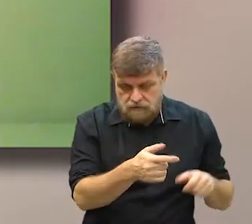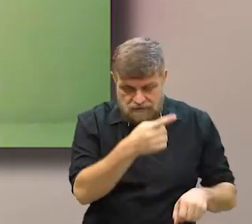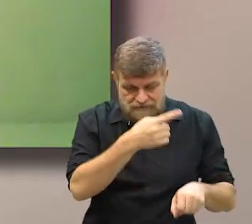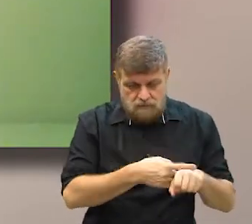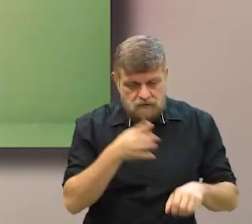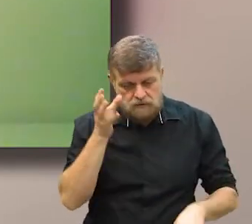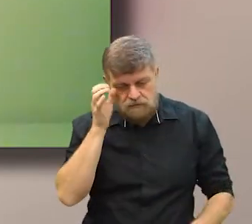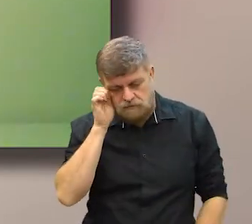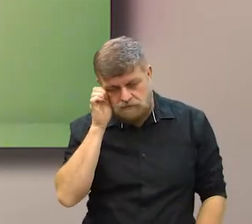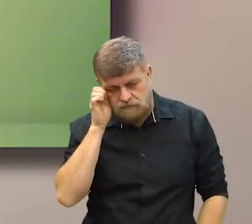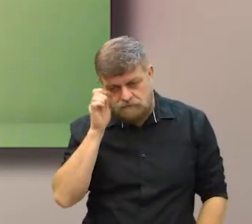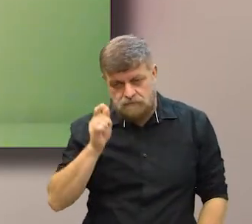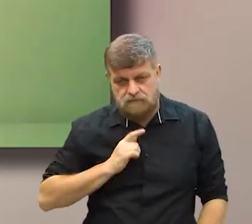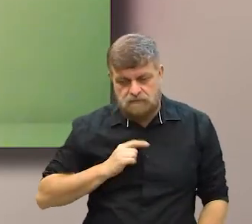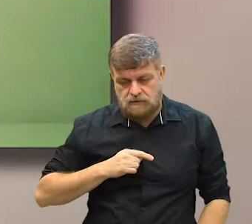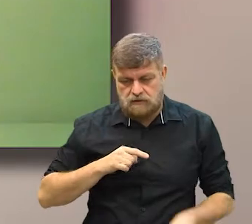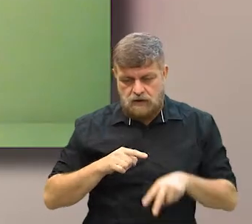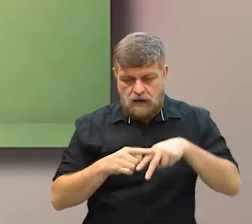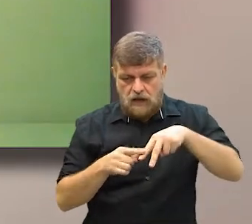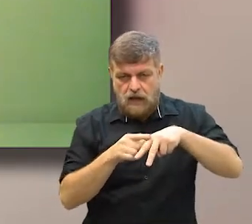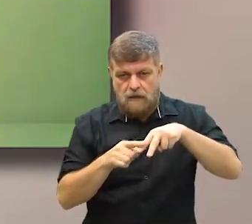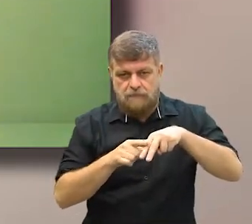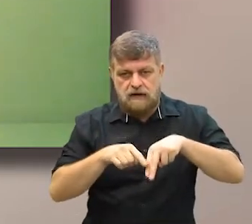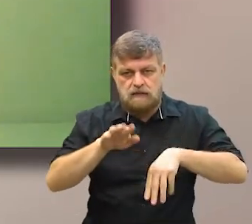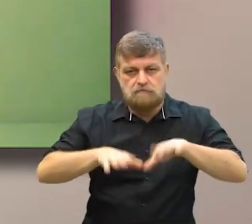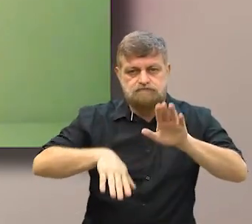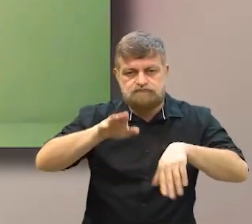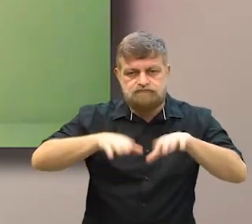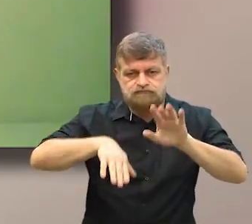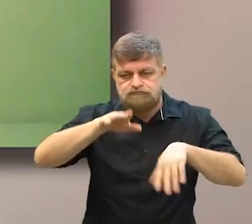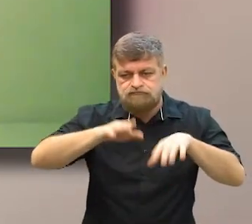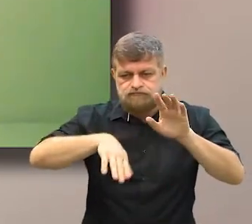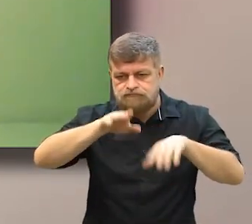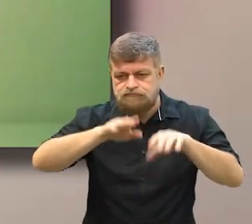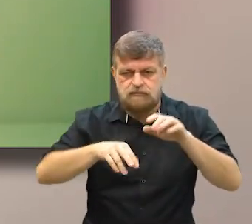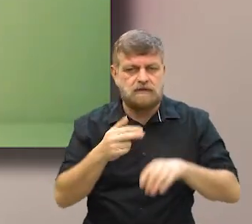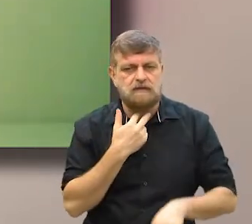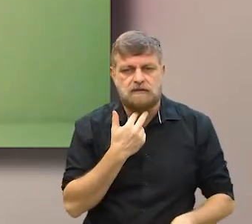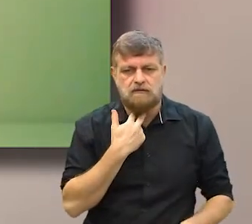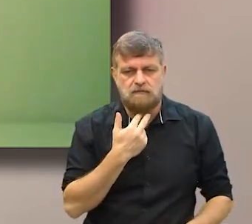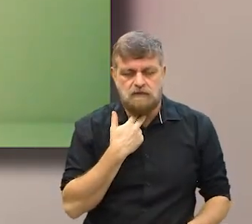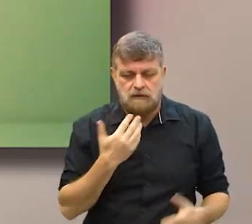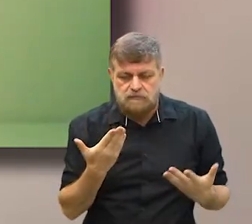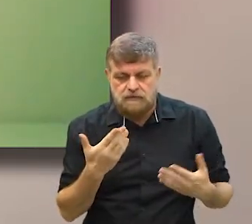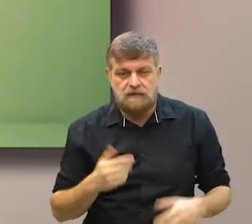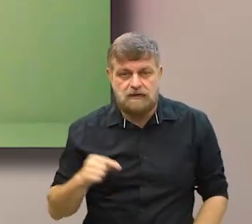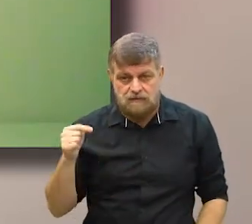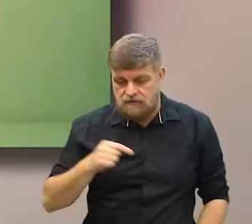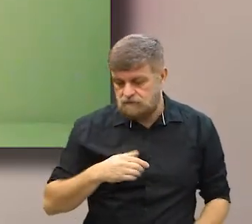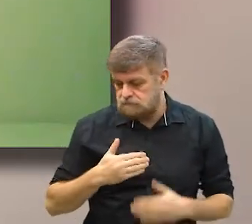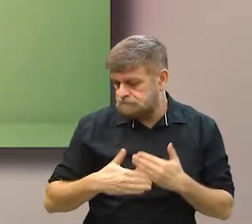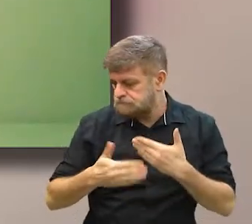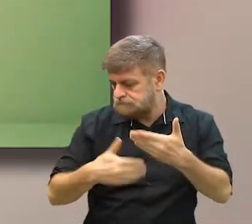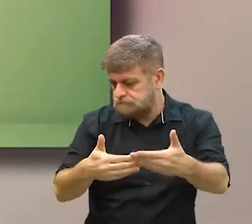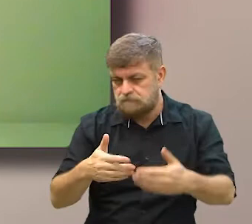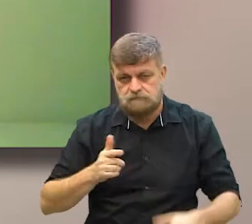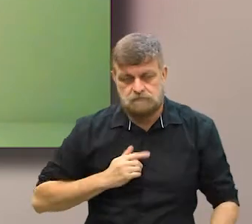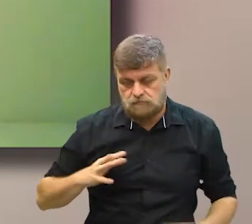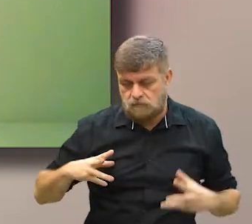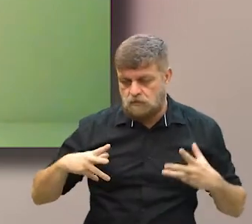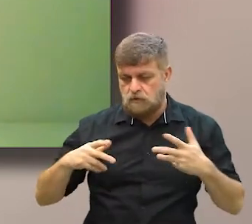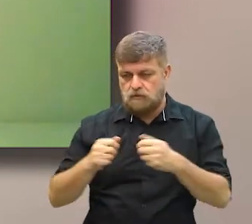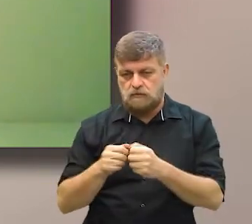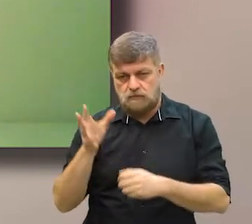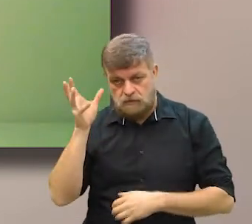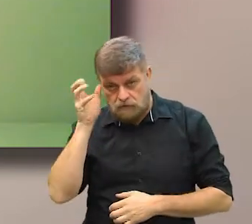masculino. A síndrome de pernas inquietas, mais no feminino. E por aí vai. De maneira geral,